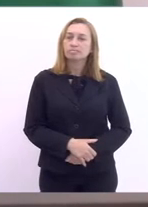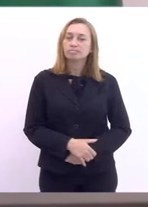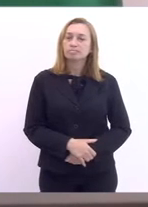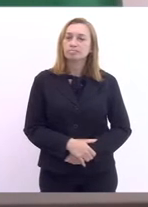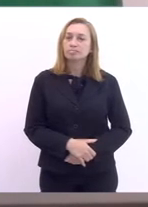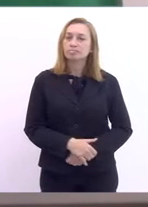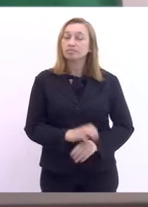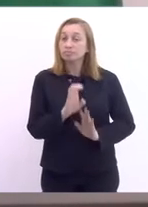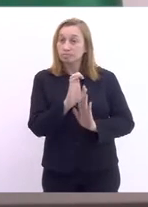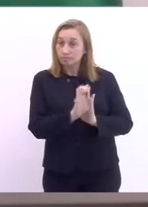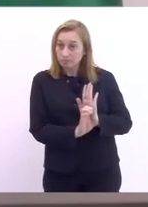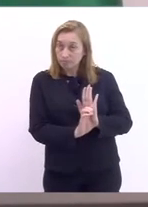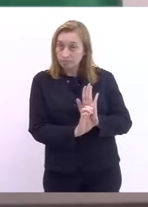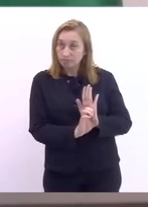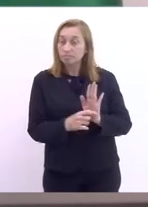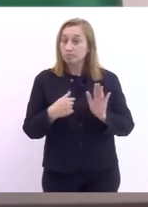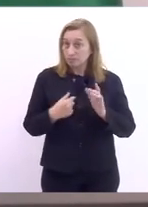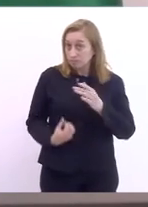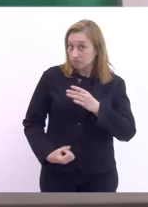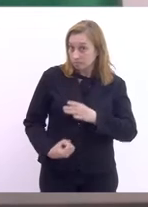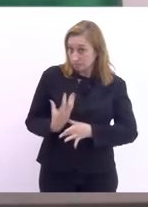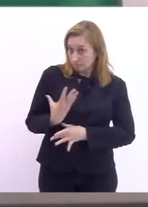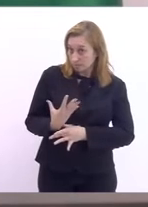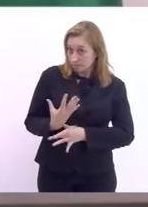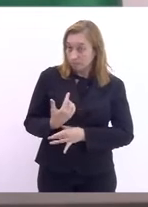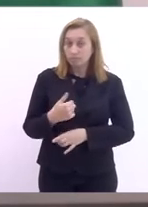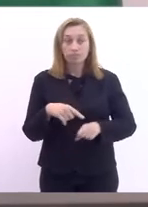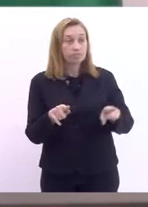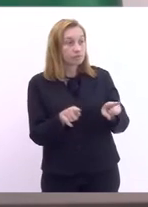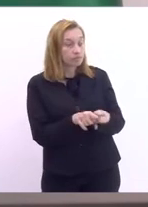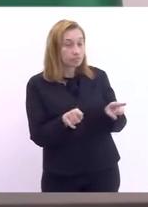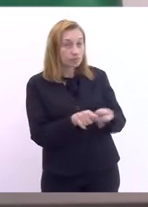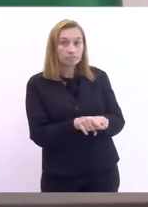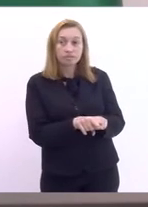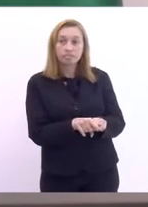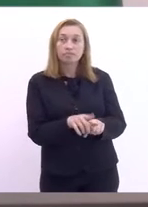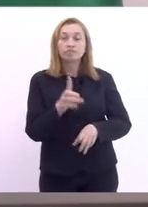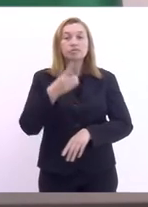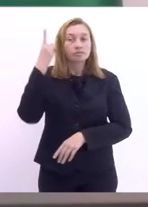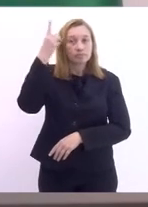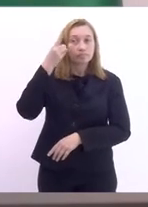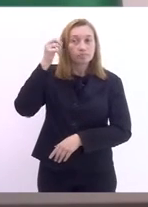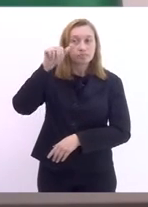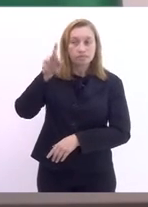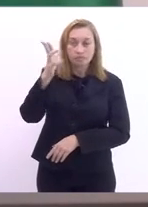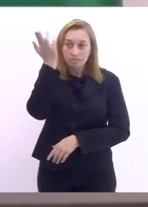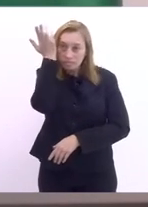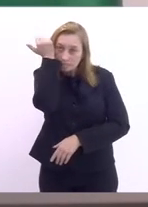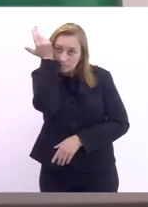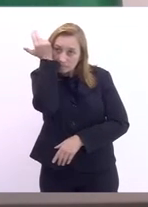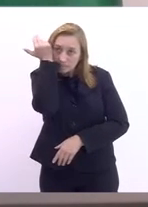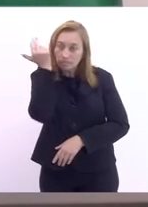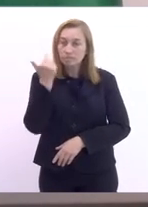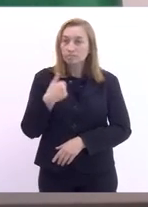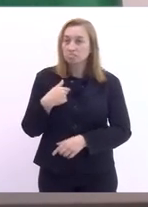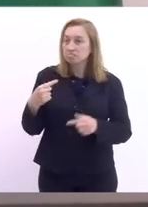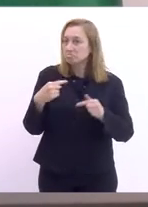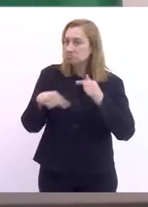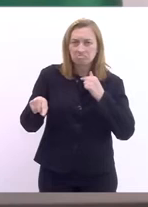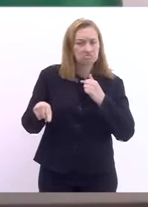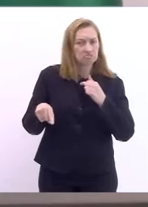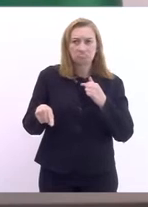nas emendas que produzi, e também aqui publicamente, deputado Eliomar Coelho, eu